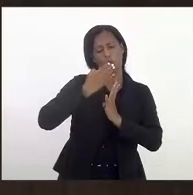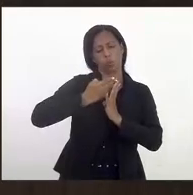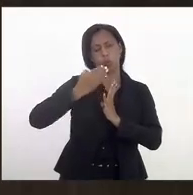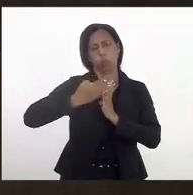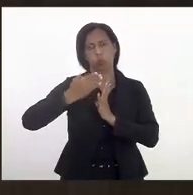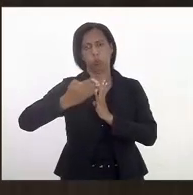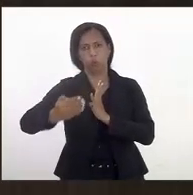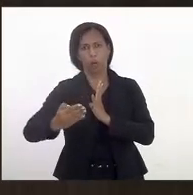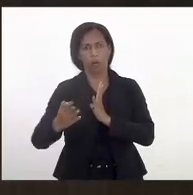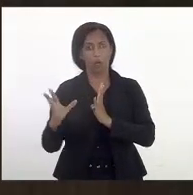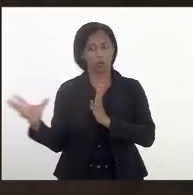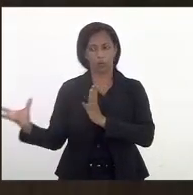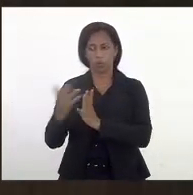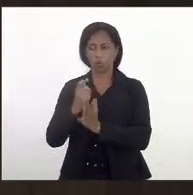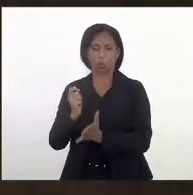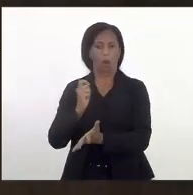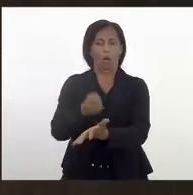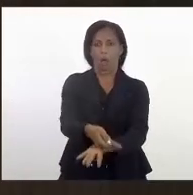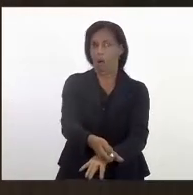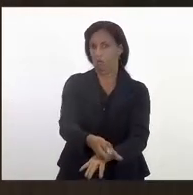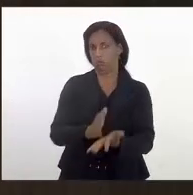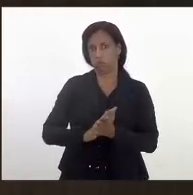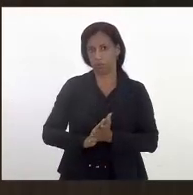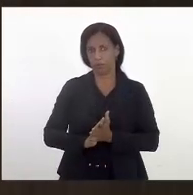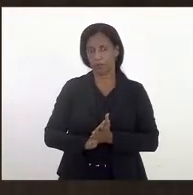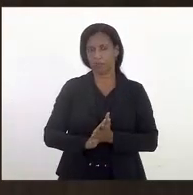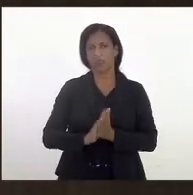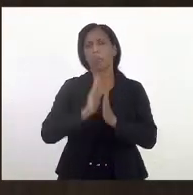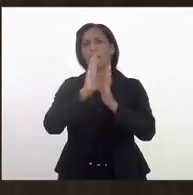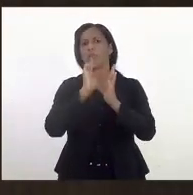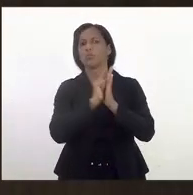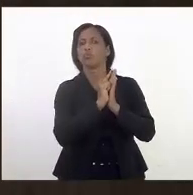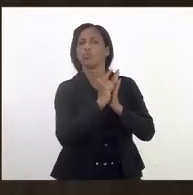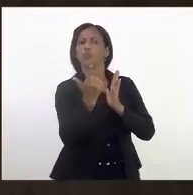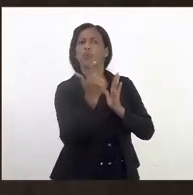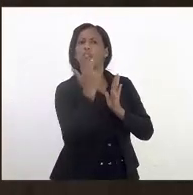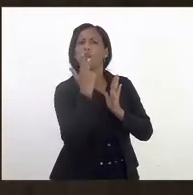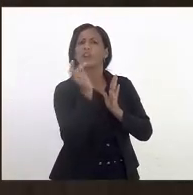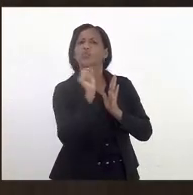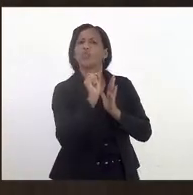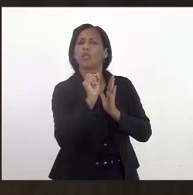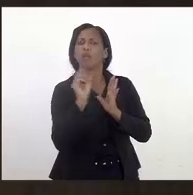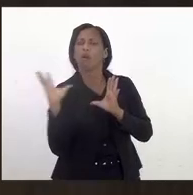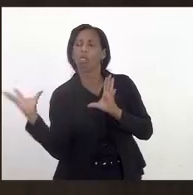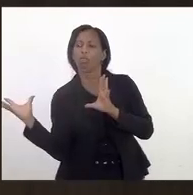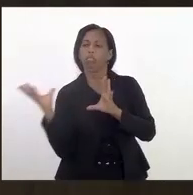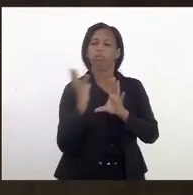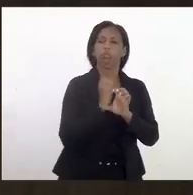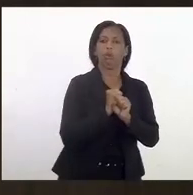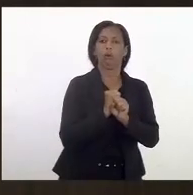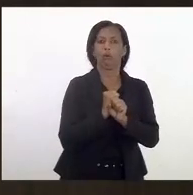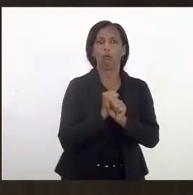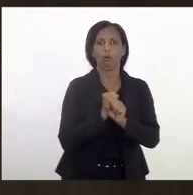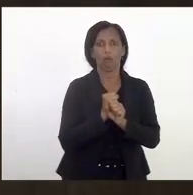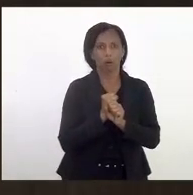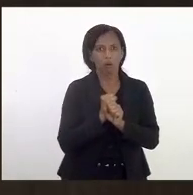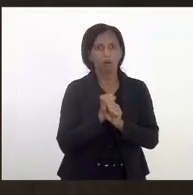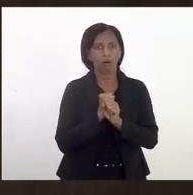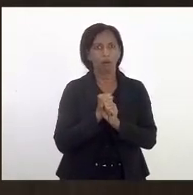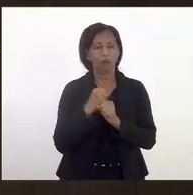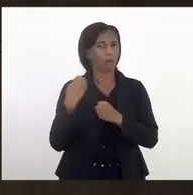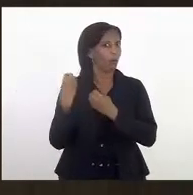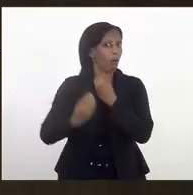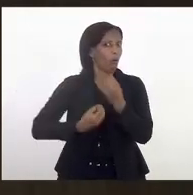mas esse seria um debate mais do que um editorial do jornal faz é juntar isso com uma suposta